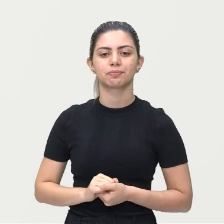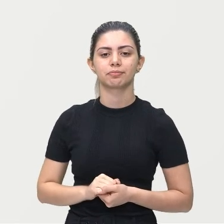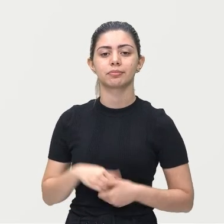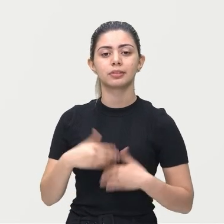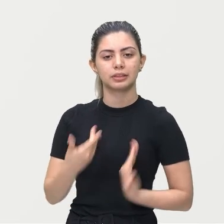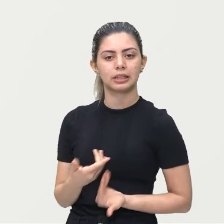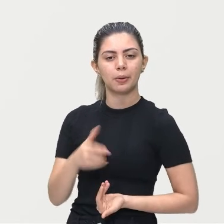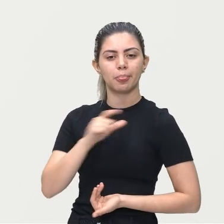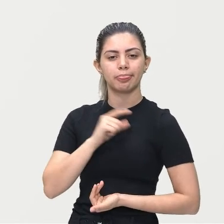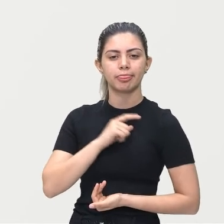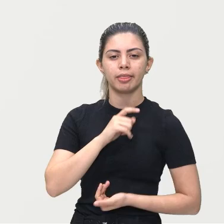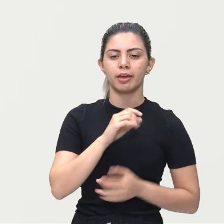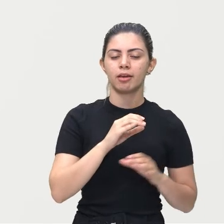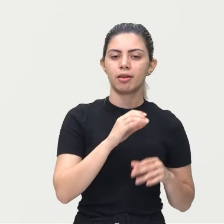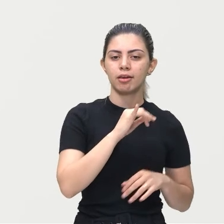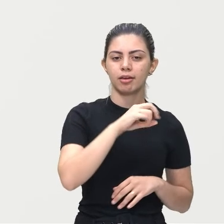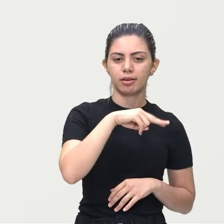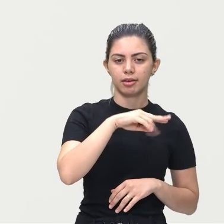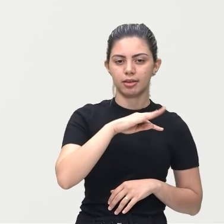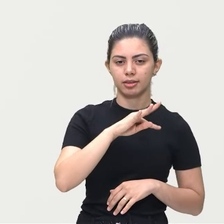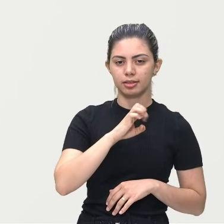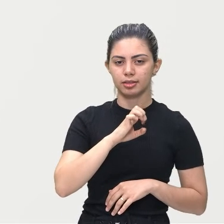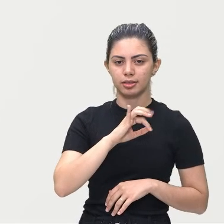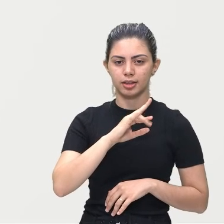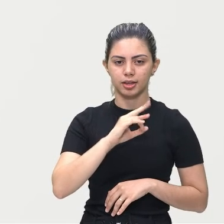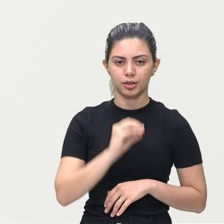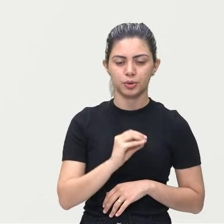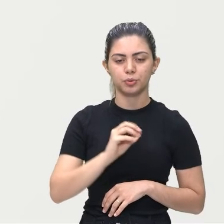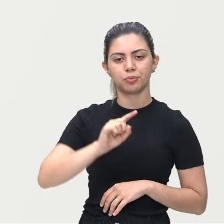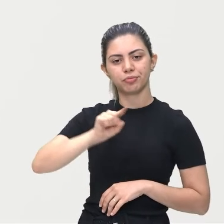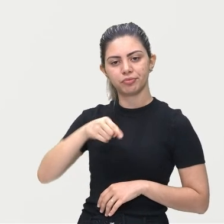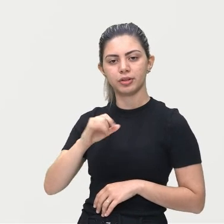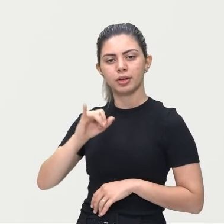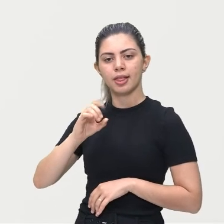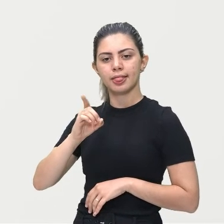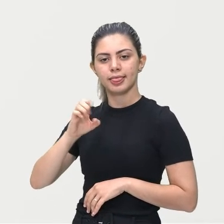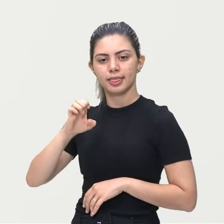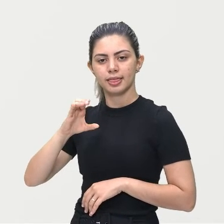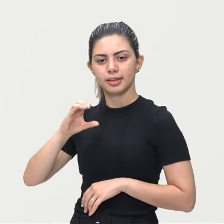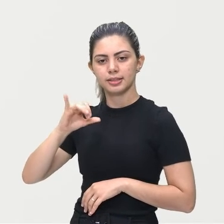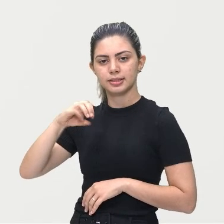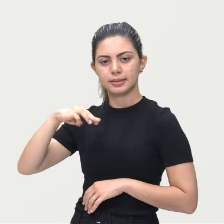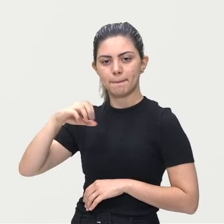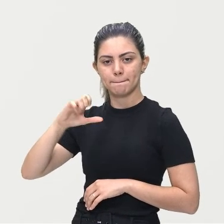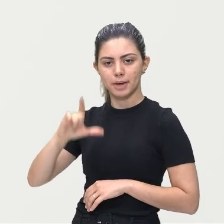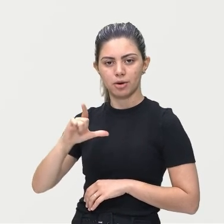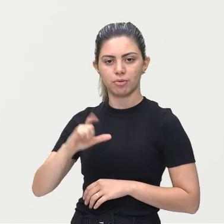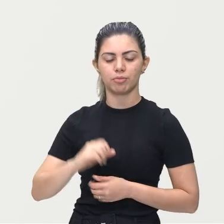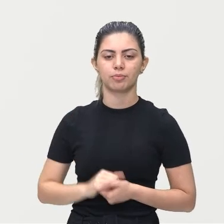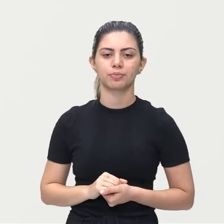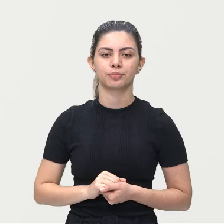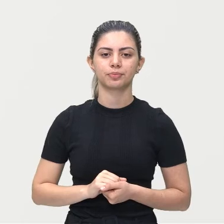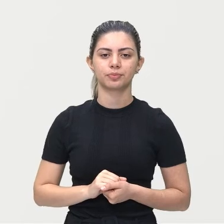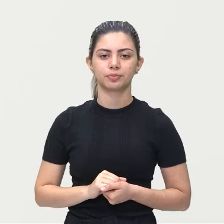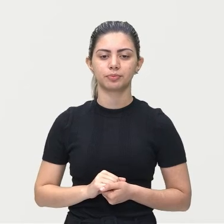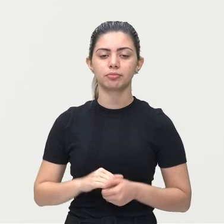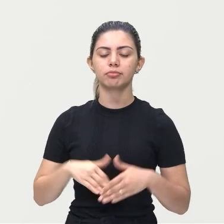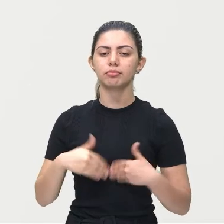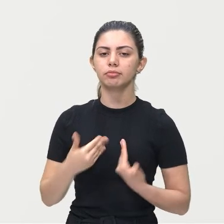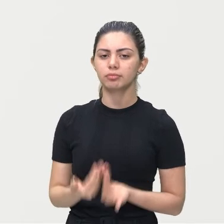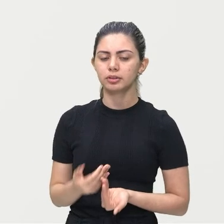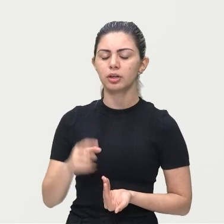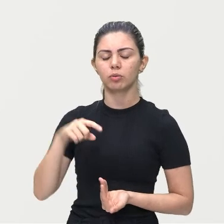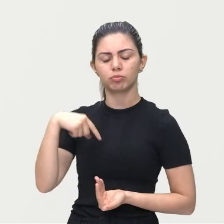parte inteira, a vírgula, e aqui a parte decimal. Ó, é nesse caso